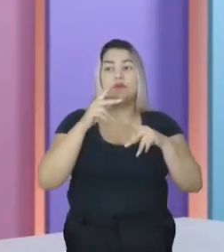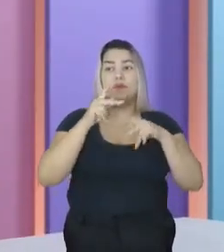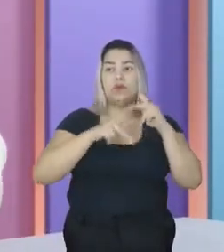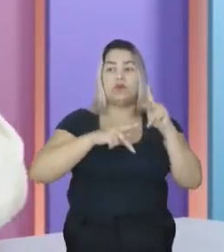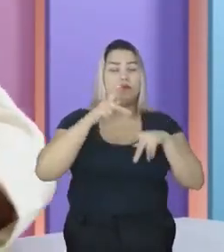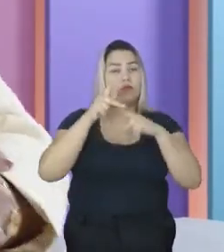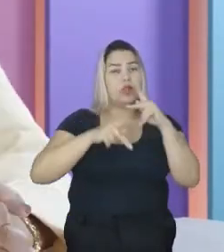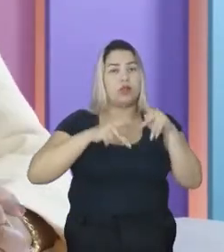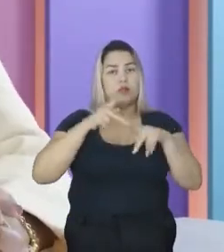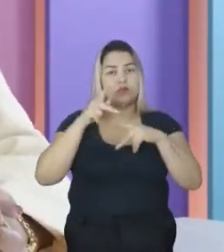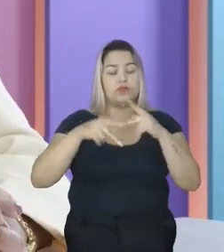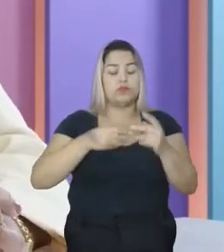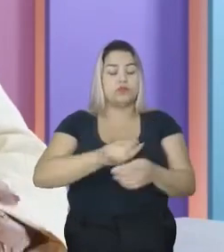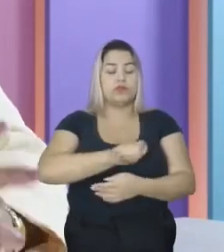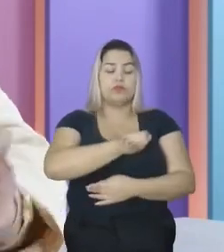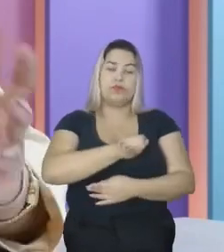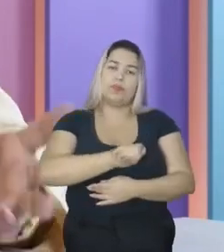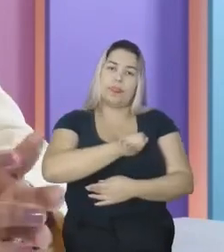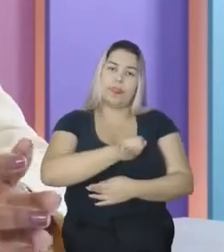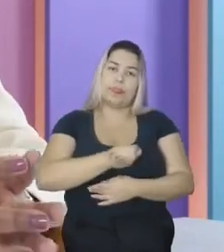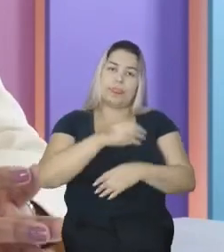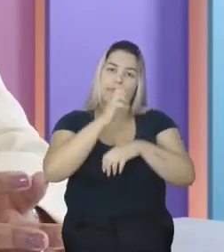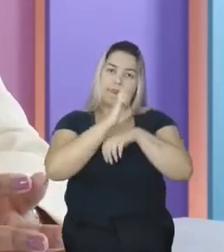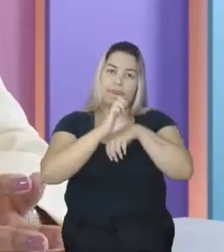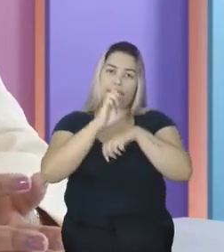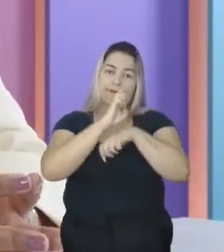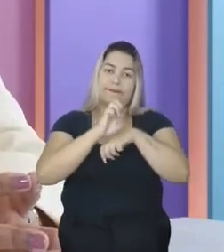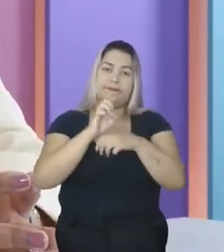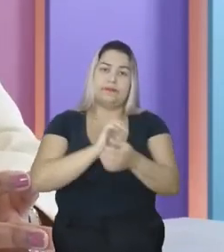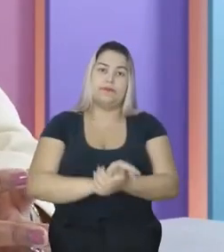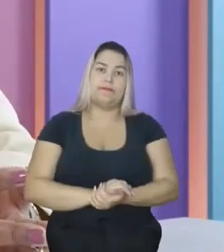viveu à margem do Estado. E